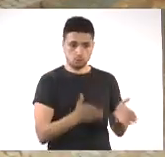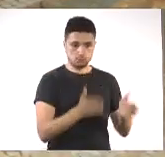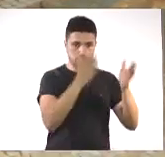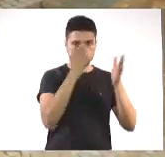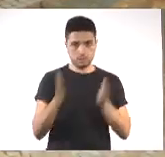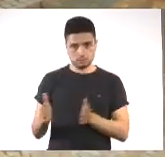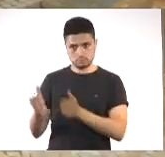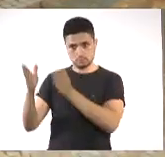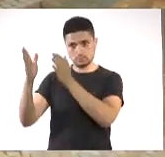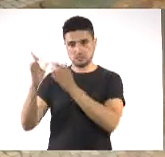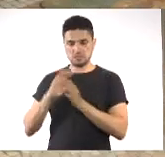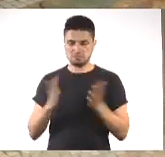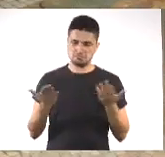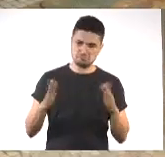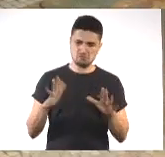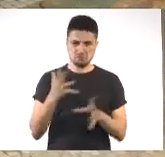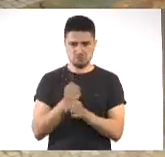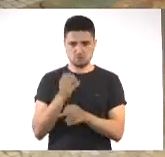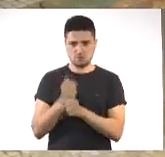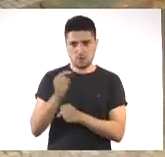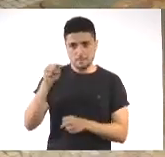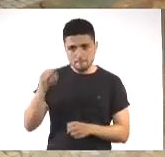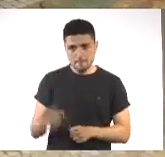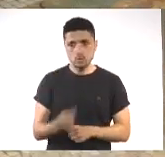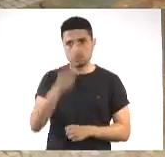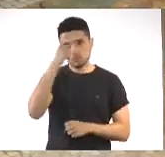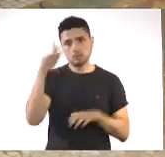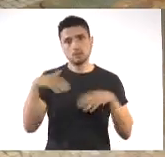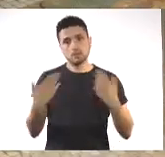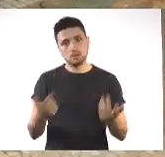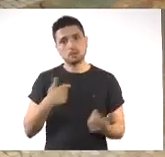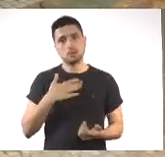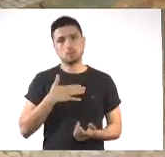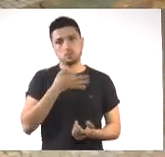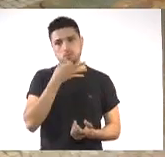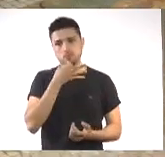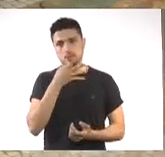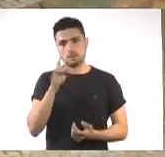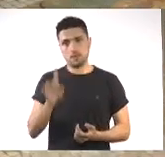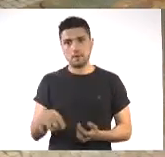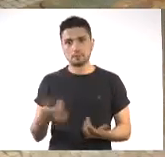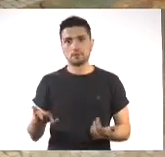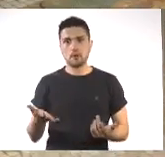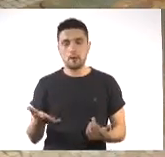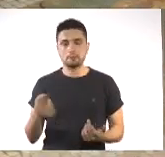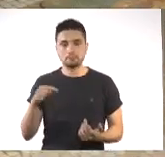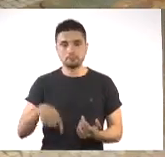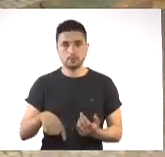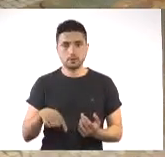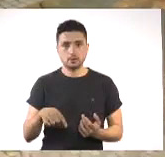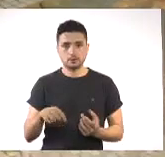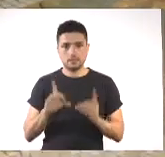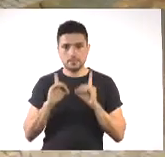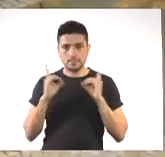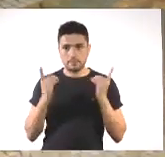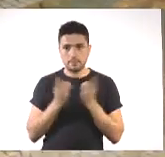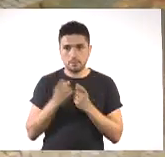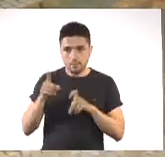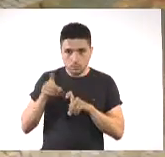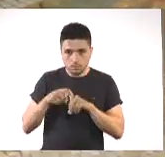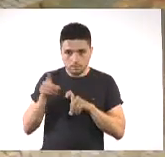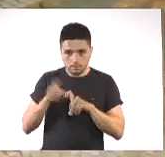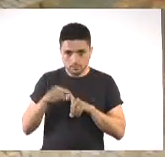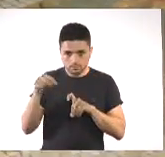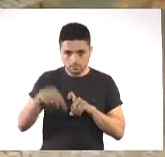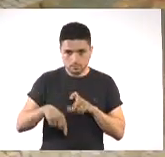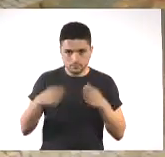dois. Eu acho, senhor presidente, que seria muito pertinente que o departamento médico fizesse não apenas